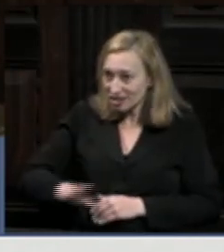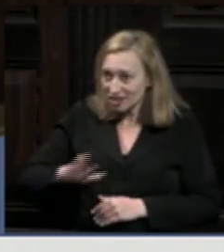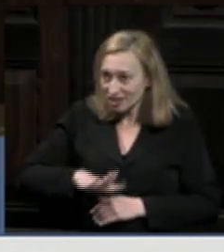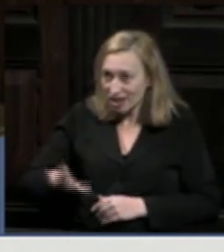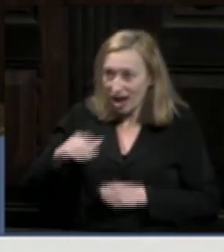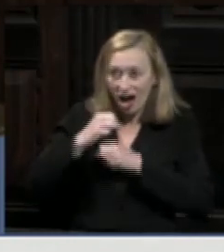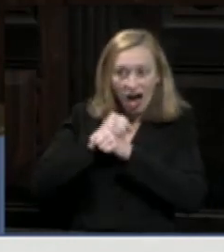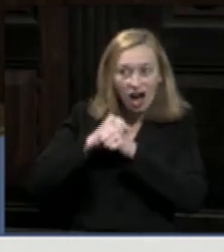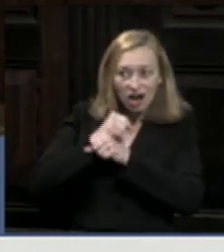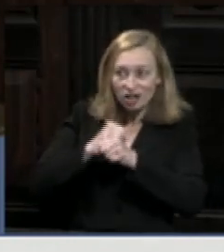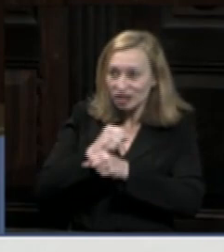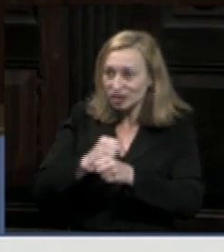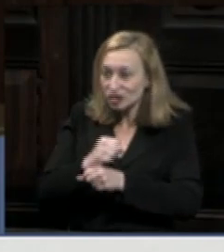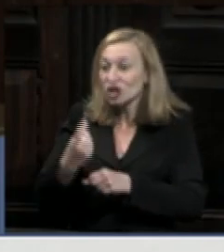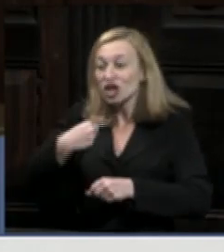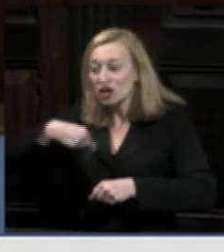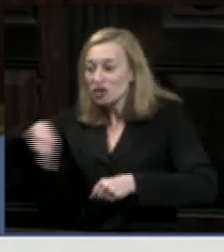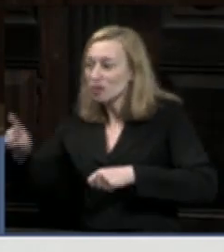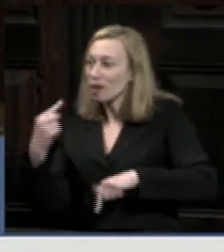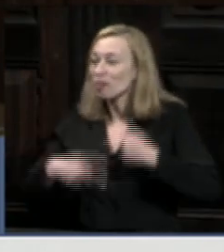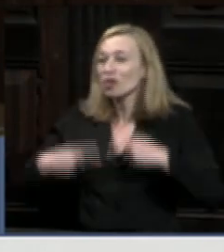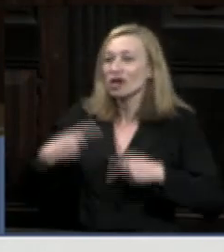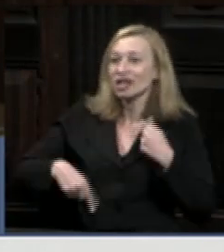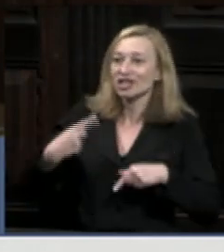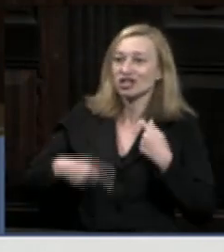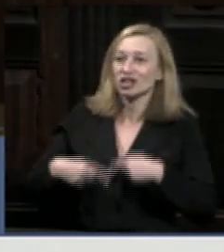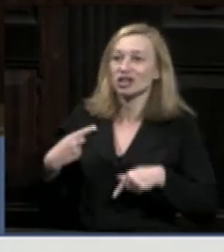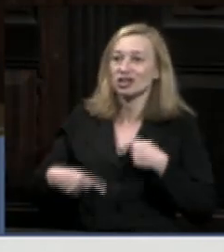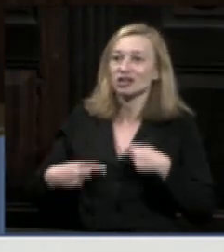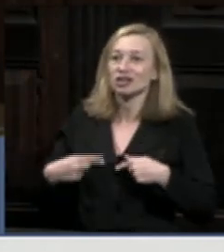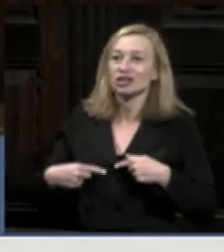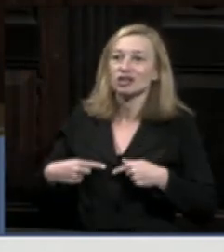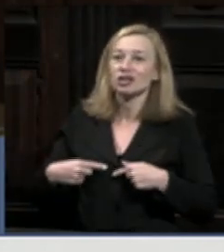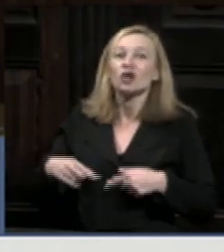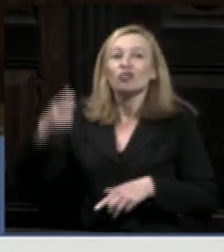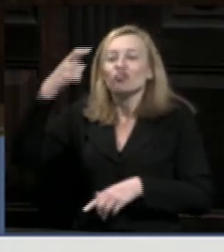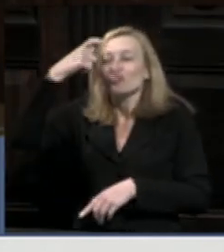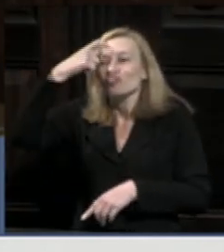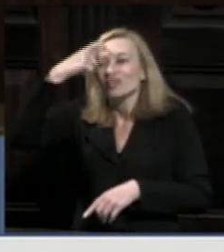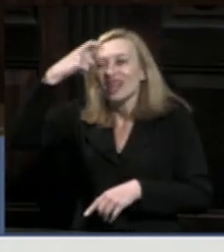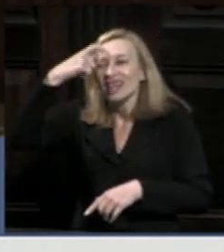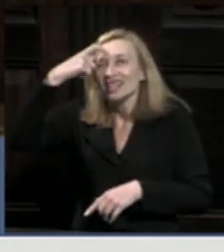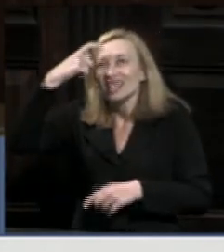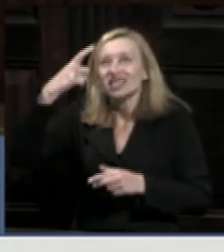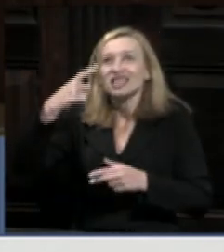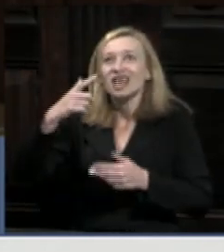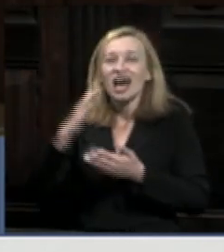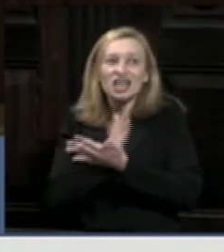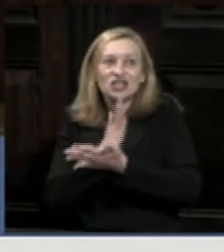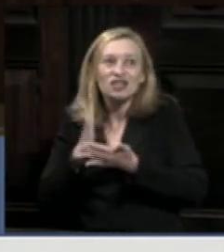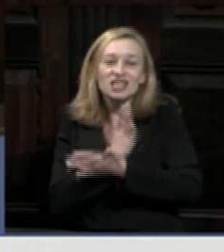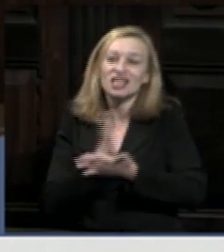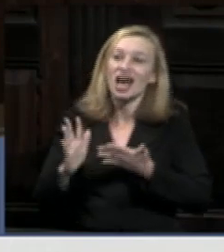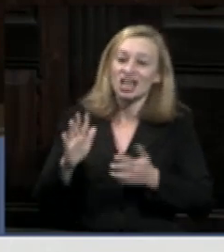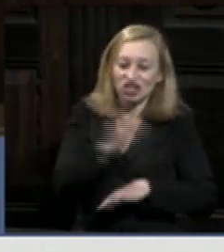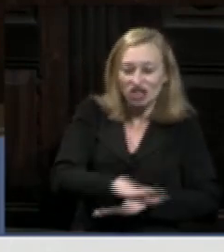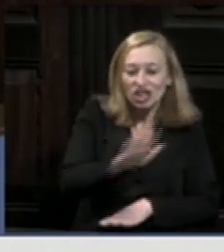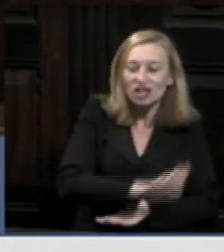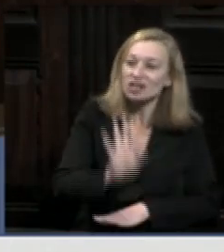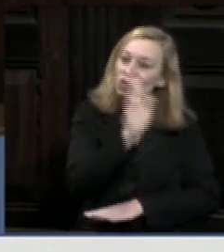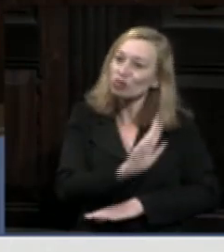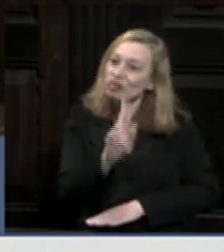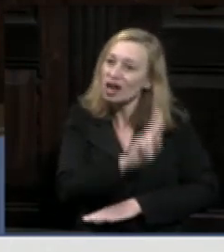fui para a política com o entendimento de que muitas vezes as crianças são usadas